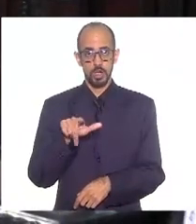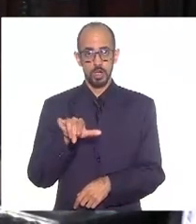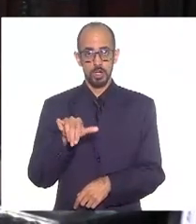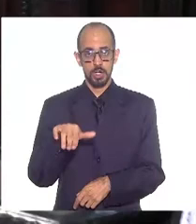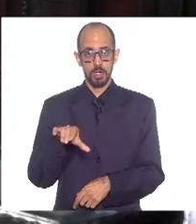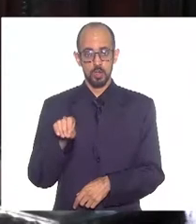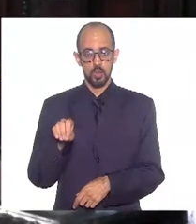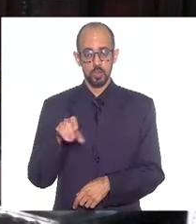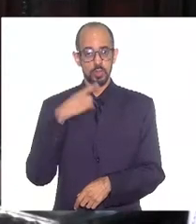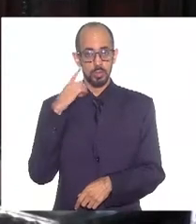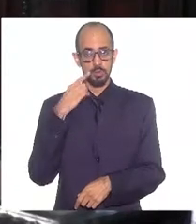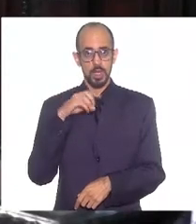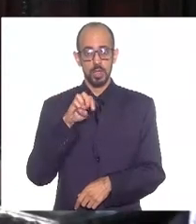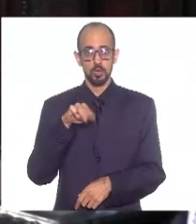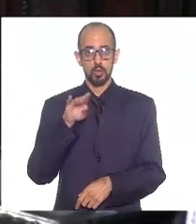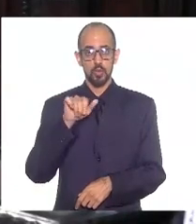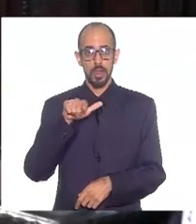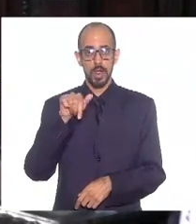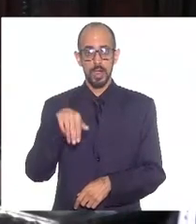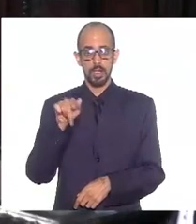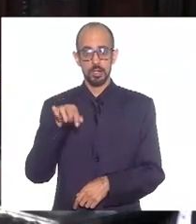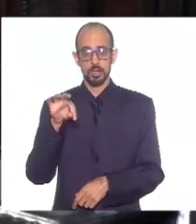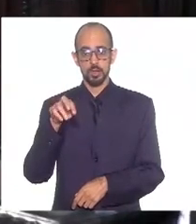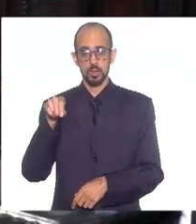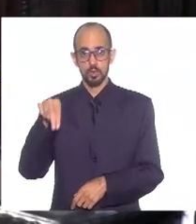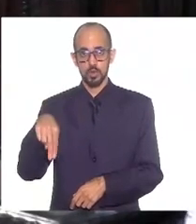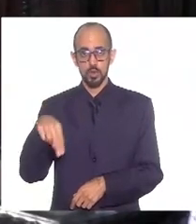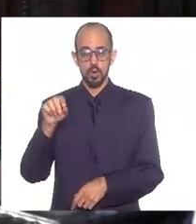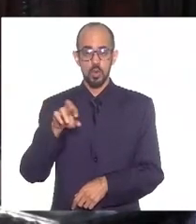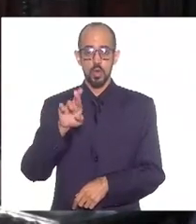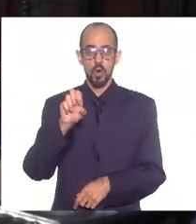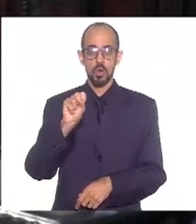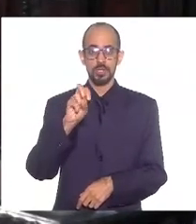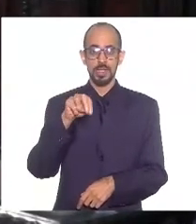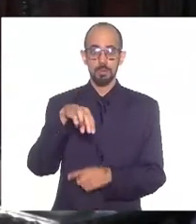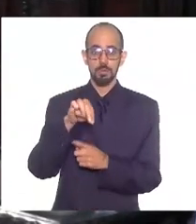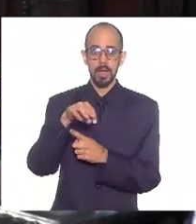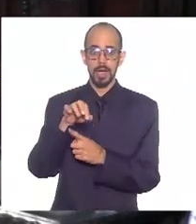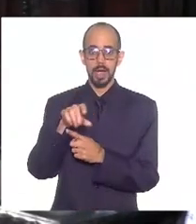deputado Wellington, deputado Marcelo Dino, deputado Rosenberg Reis,